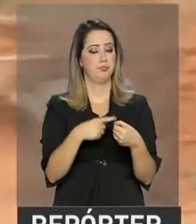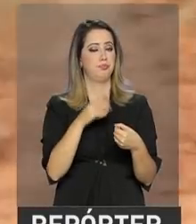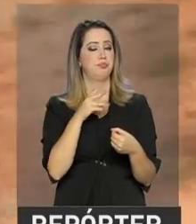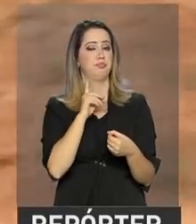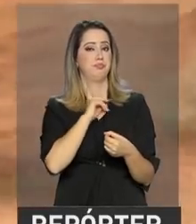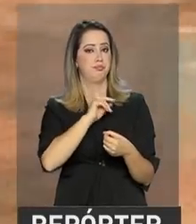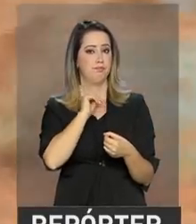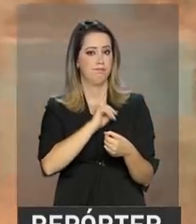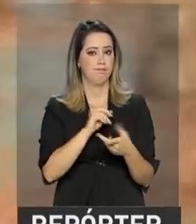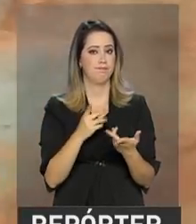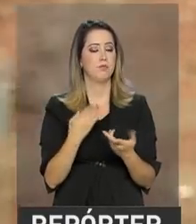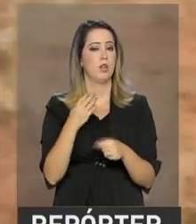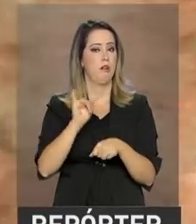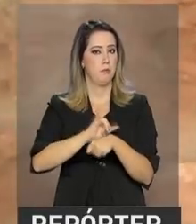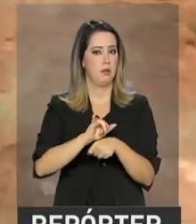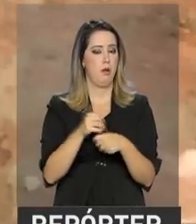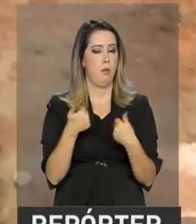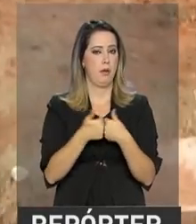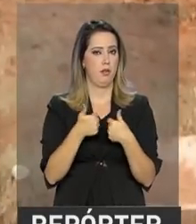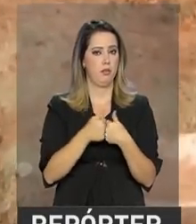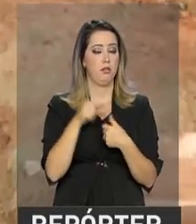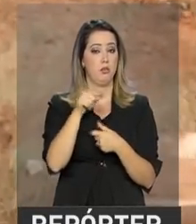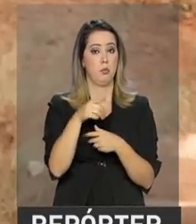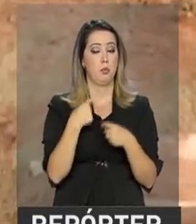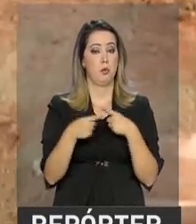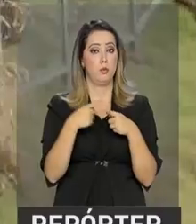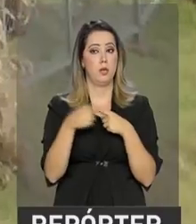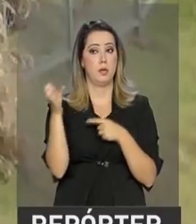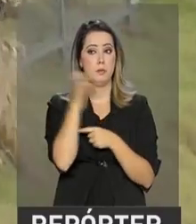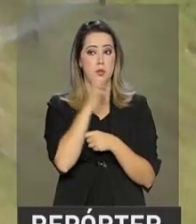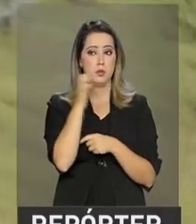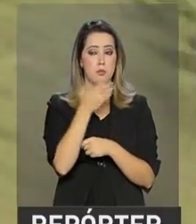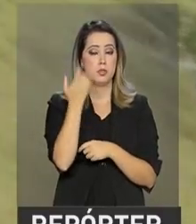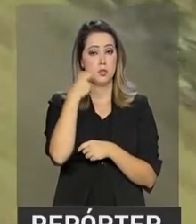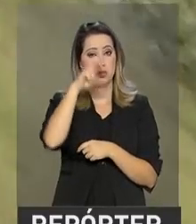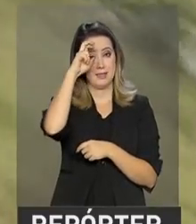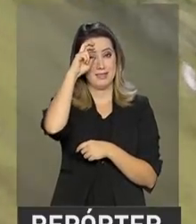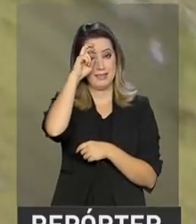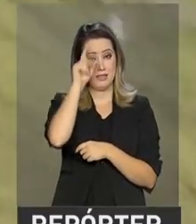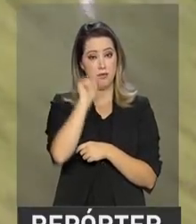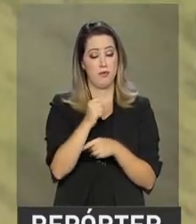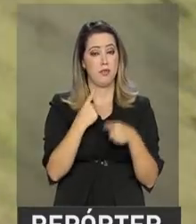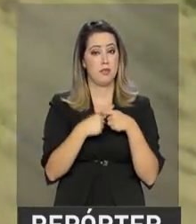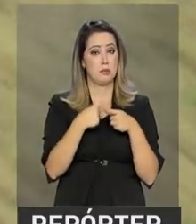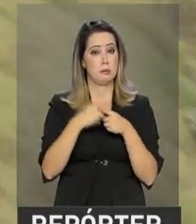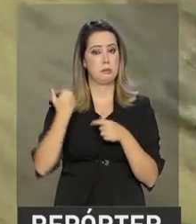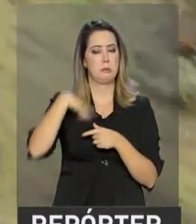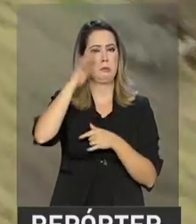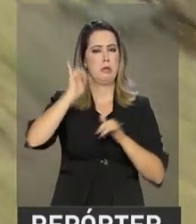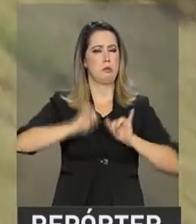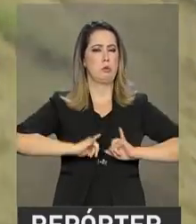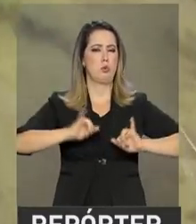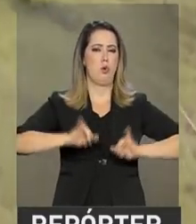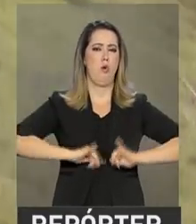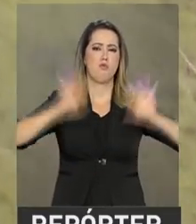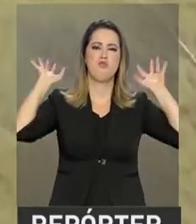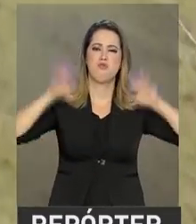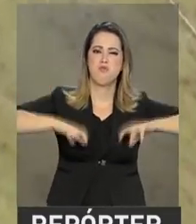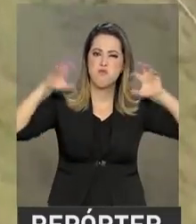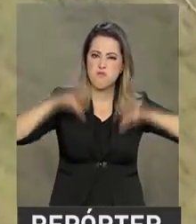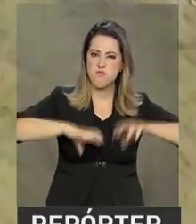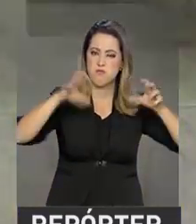horizonte a cidade decretou situação de emergência na última quinta-feira e é uma das mais afetadas pelos temporais